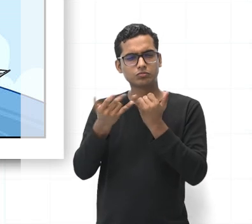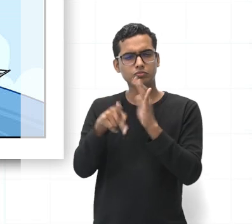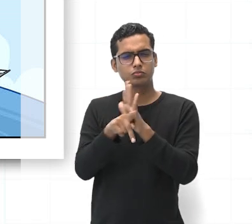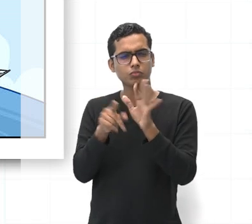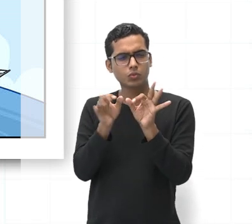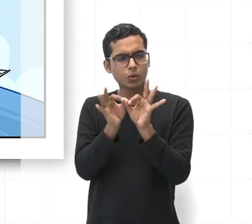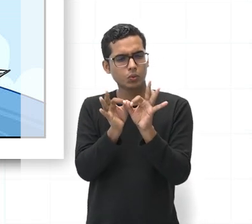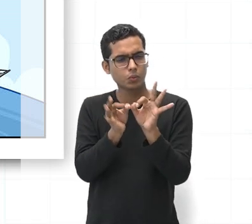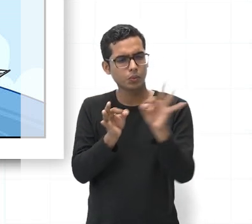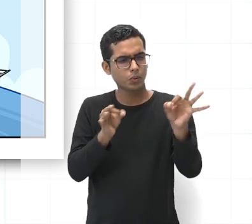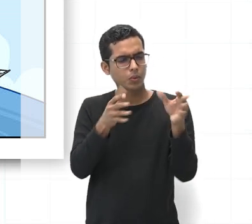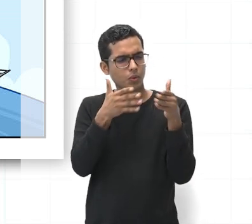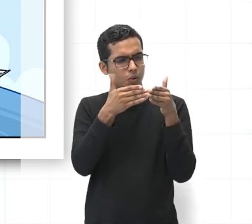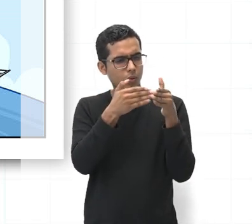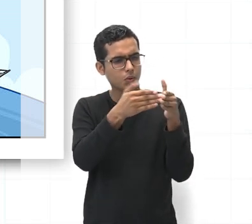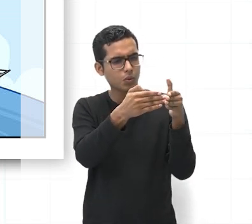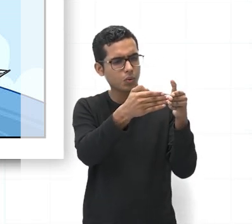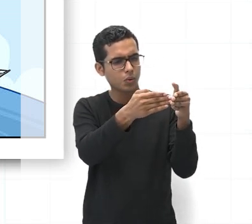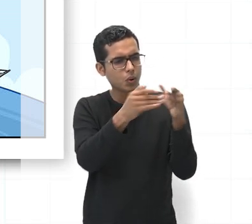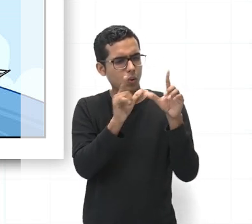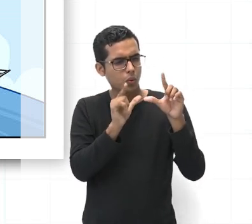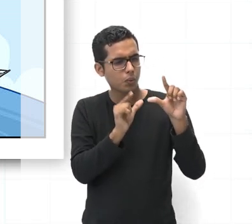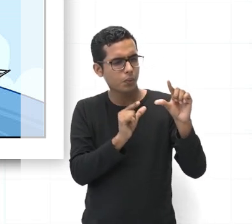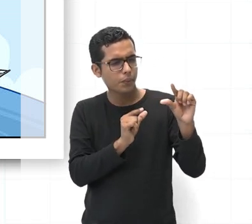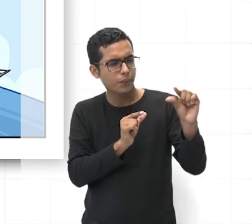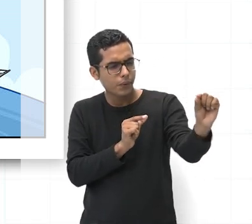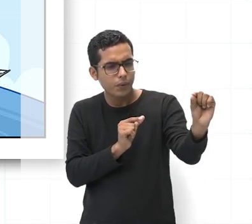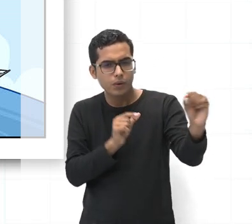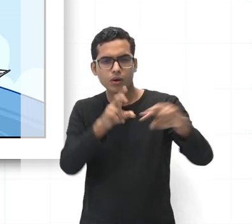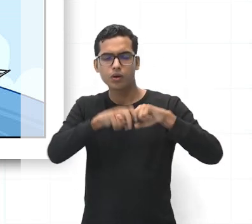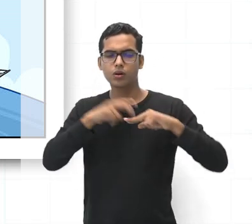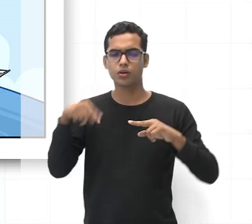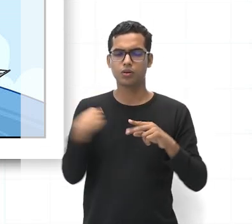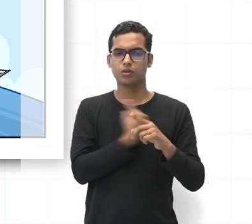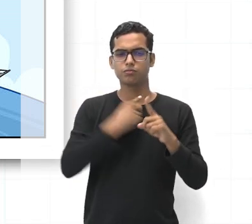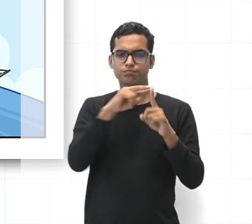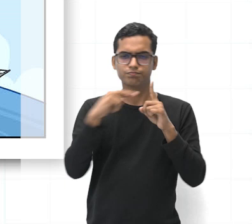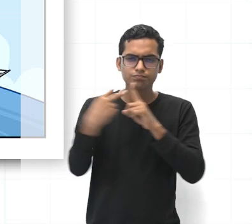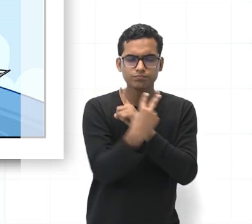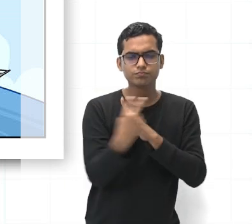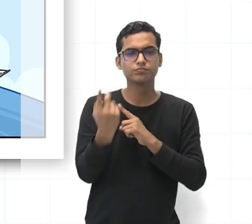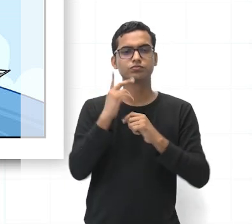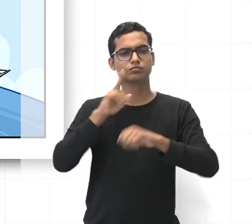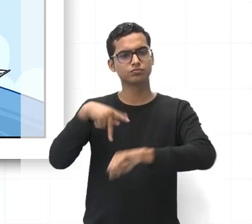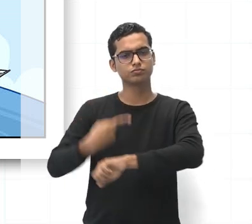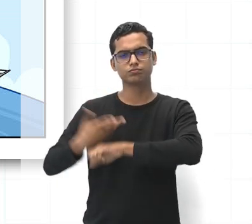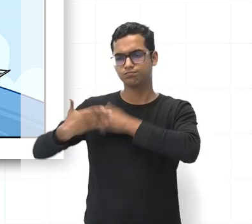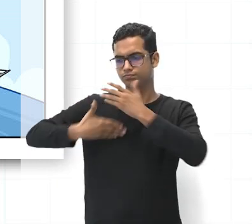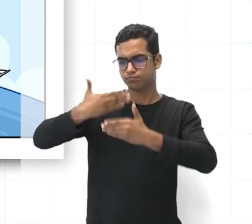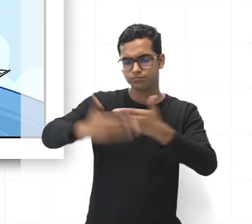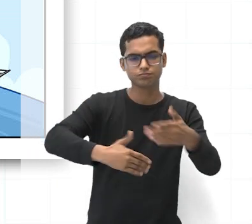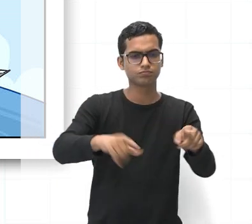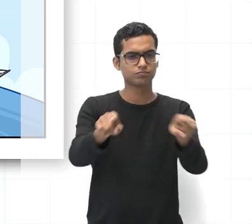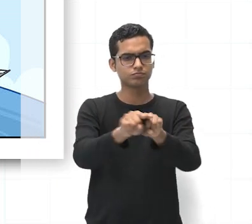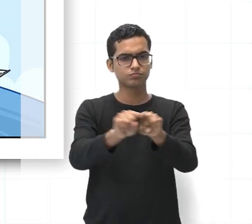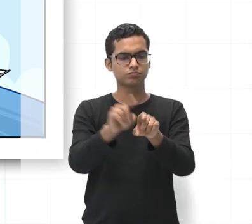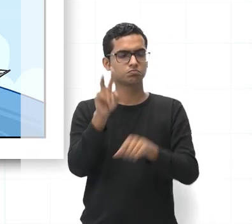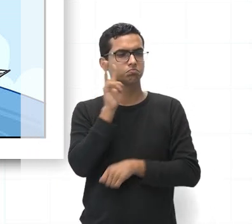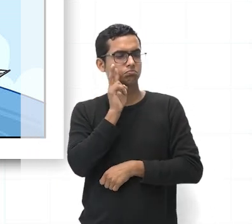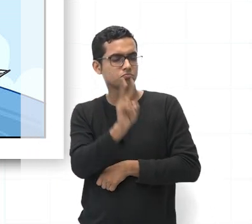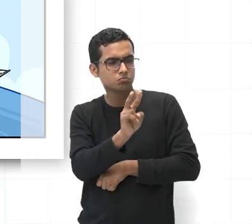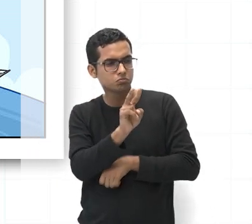por causa do quê? Da nossa perspectiva de olhar. E que aos poucos ele não vai ser o